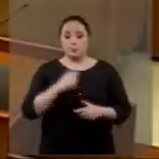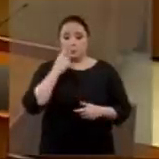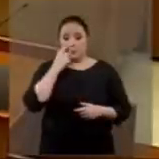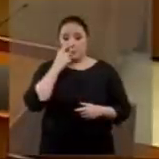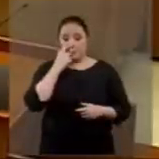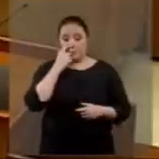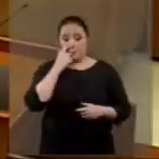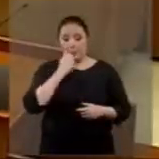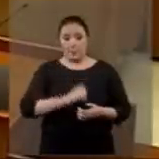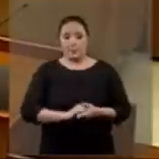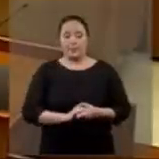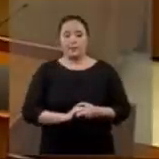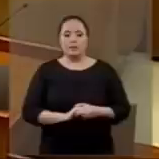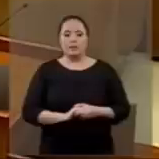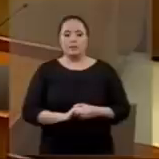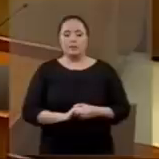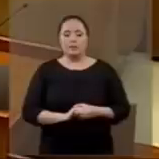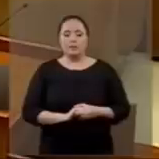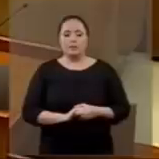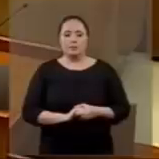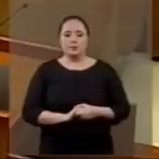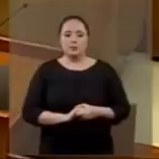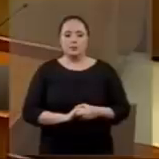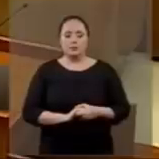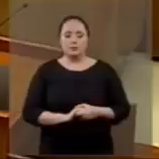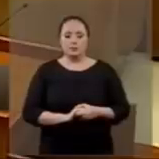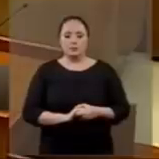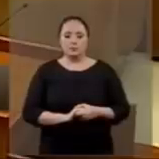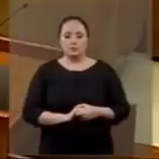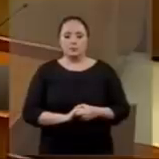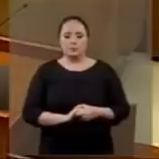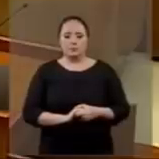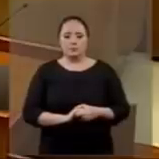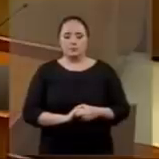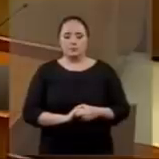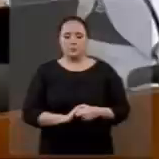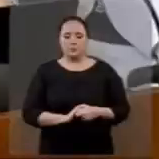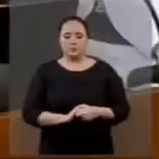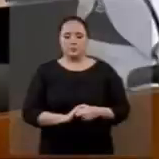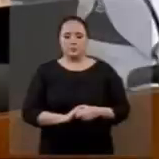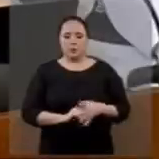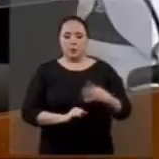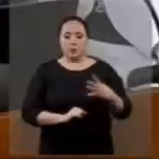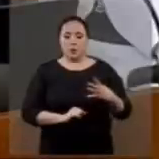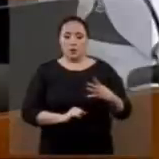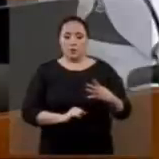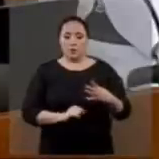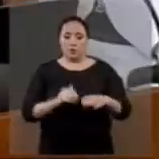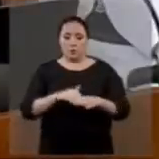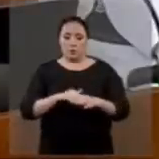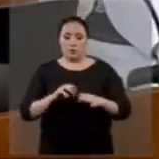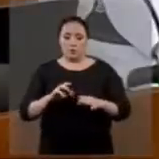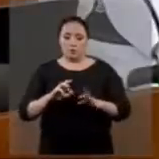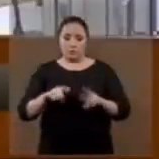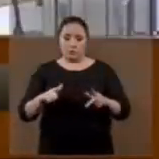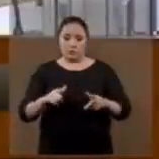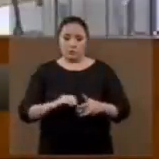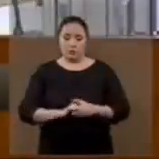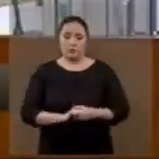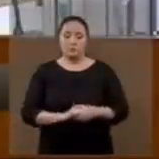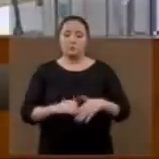não se alcançou o quórum bastante para declarar a inconstitucionalidade. Porque os 4 votos de cada lado são antagônicos nesse julgamos sentido.